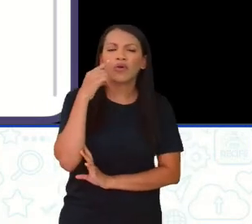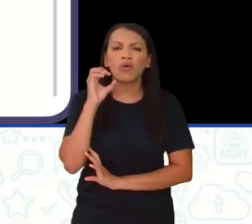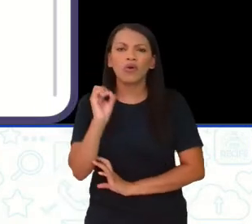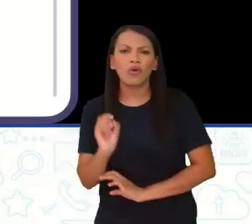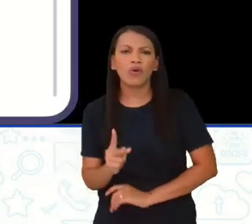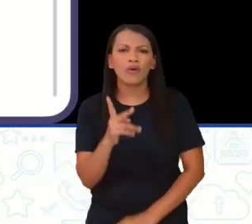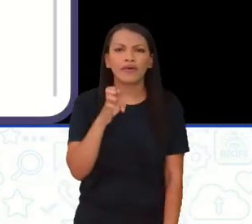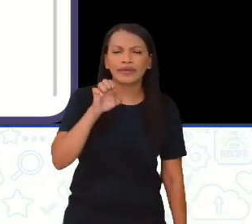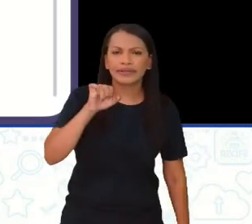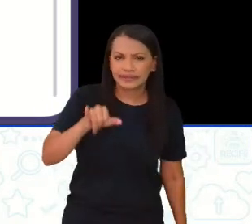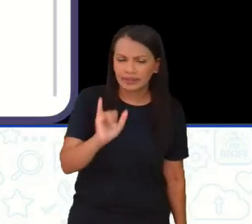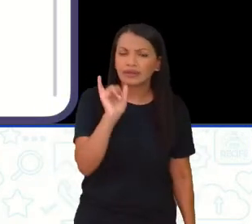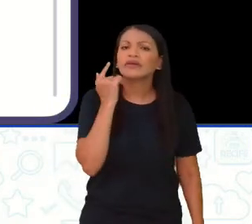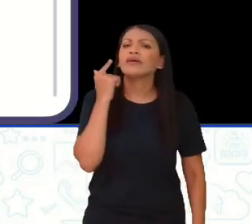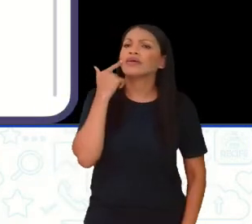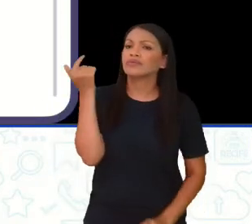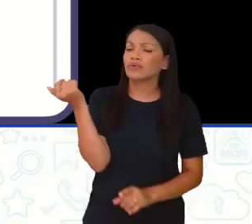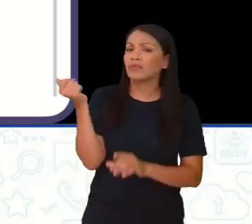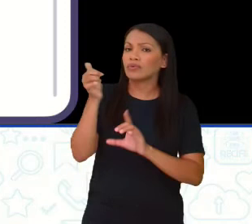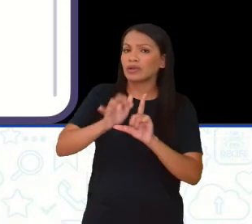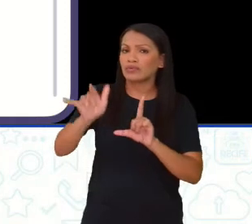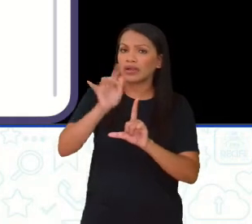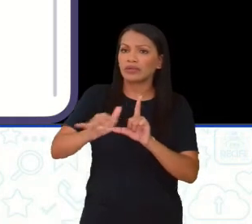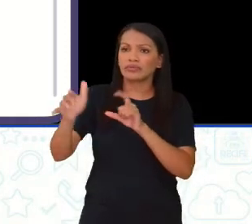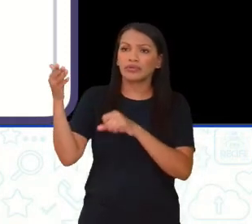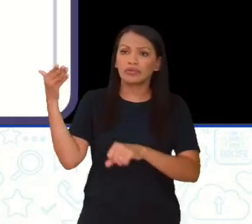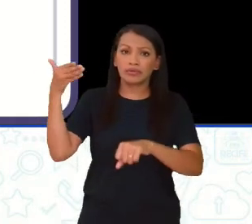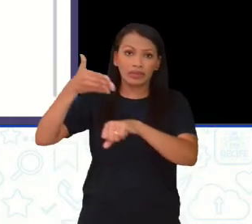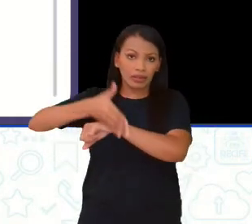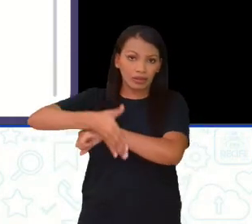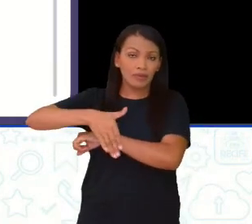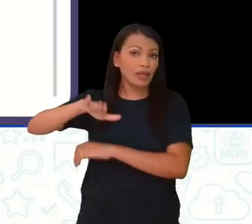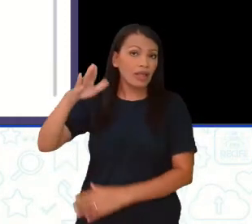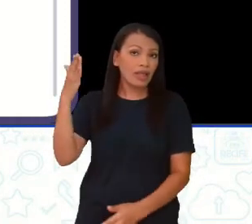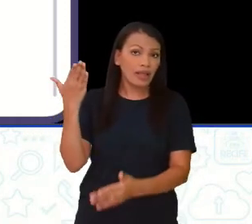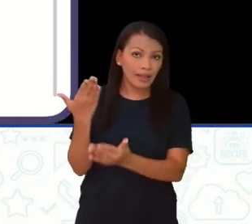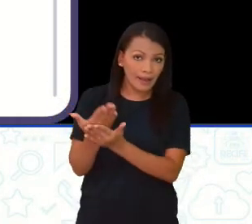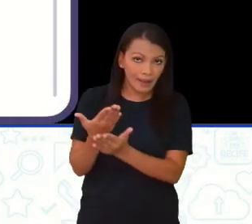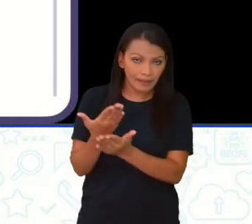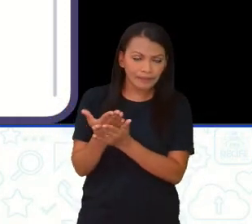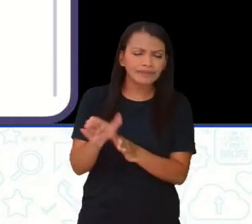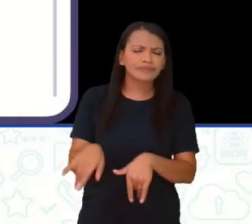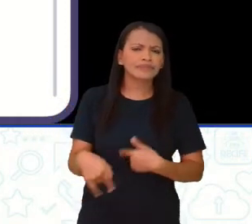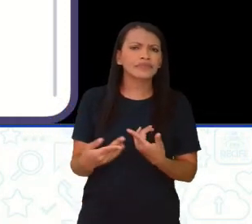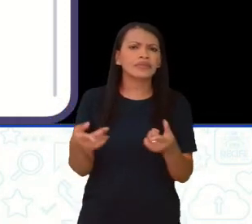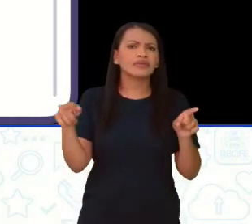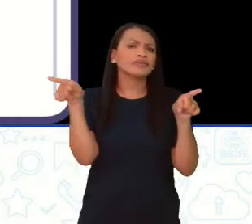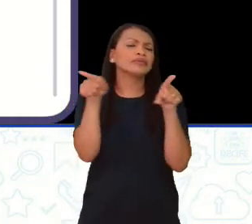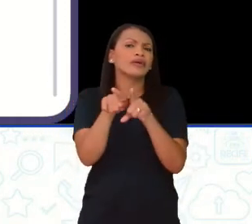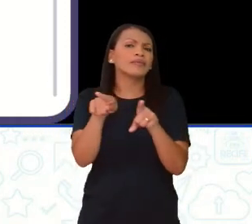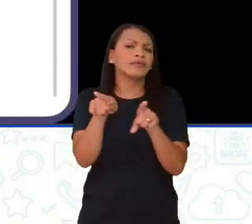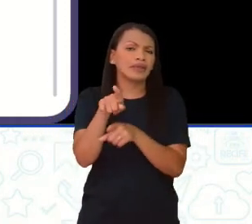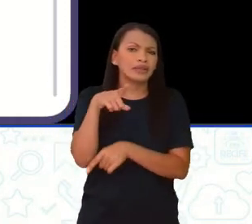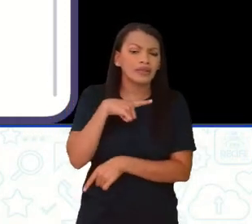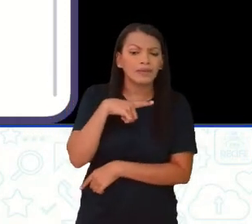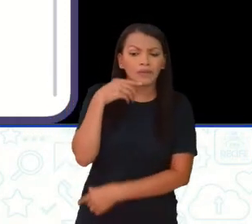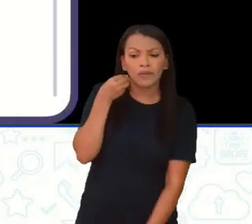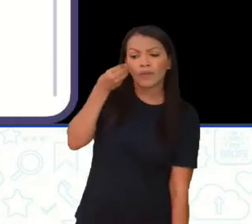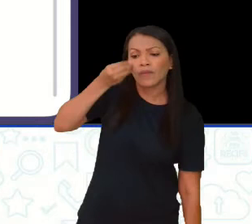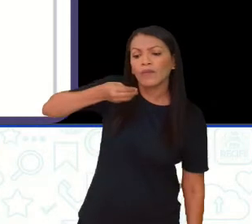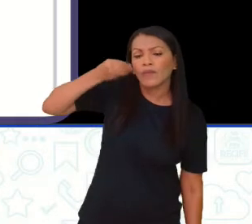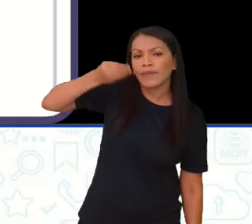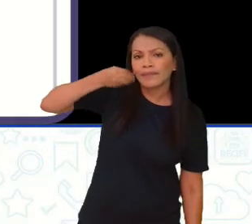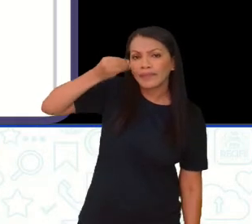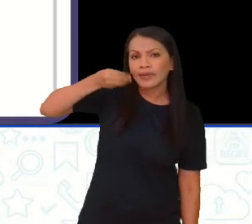Então, esse QR Code vai direcionar vocês para essa aula. Nela também tem uma experiência,